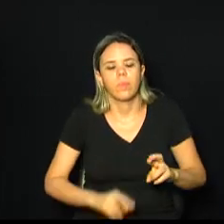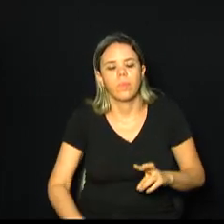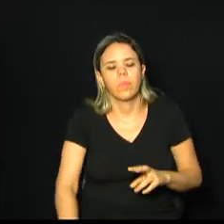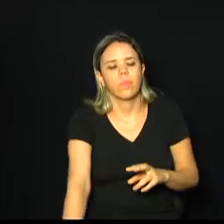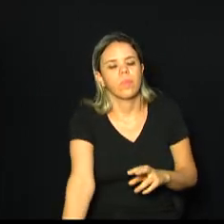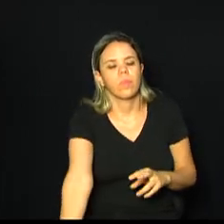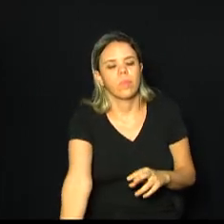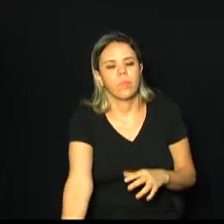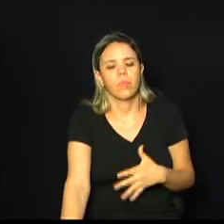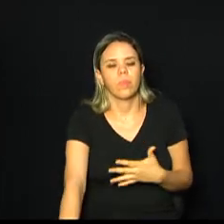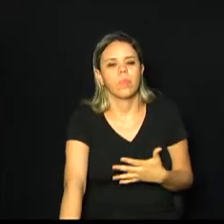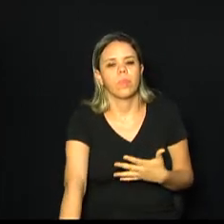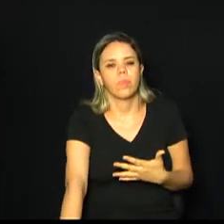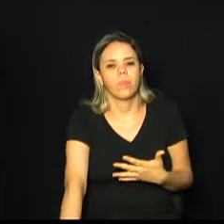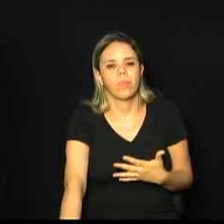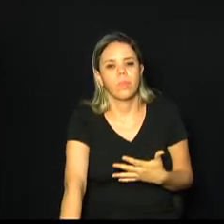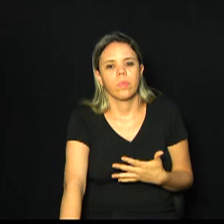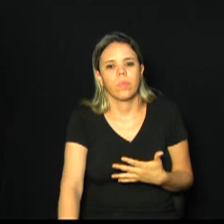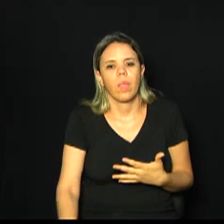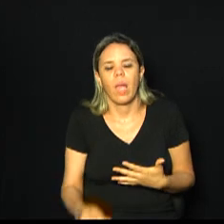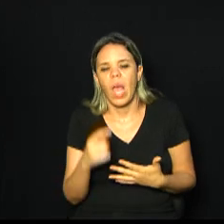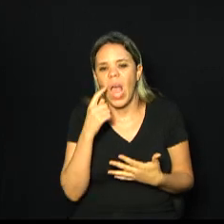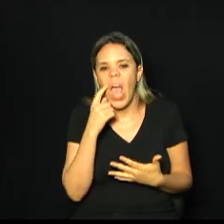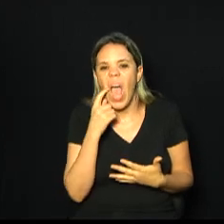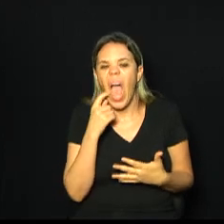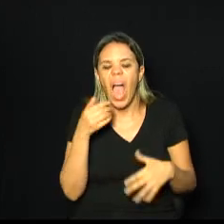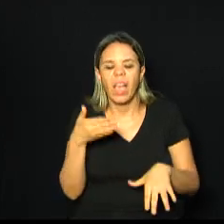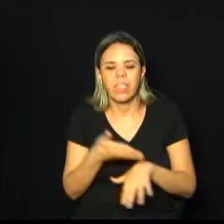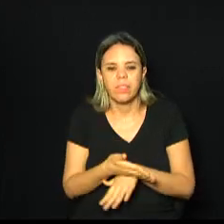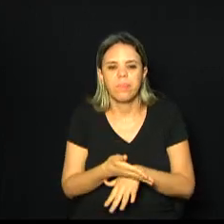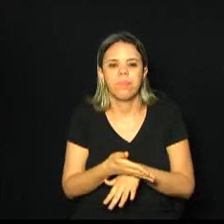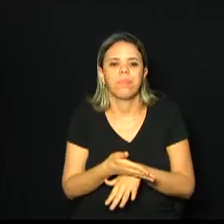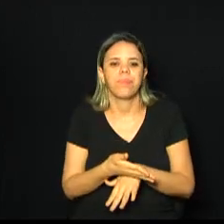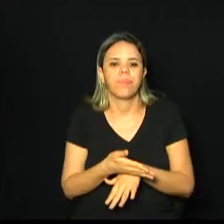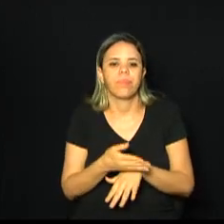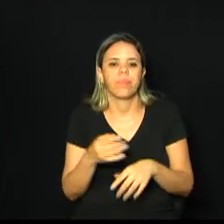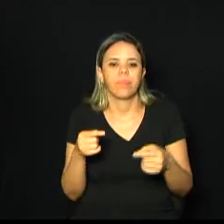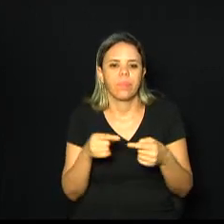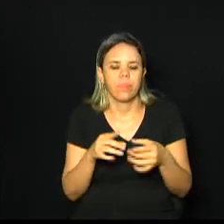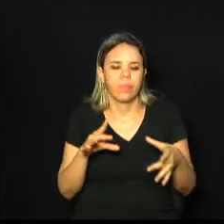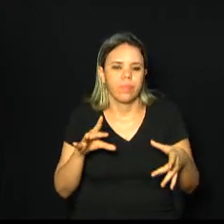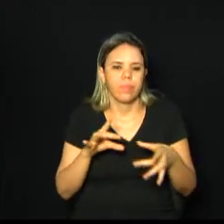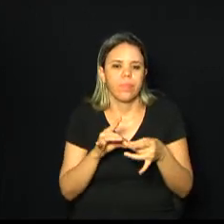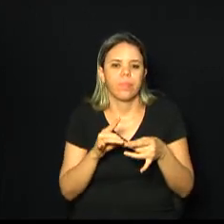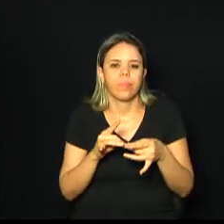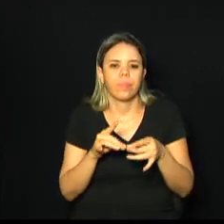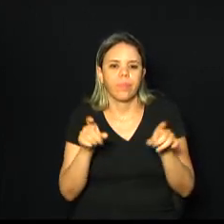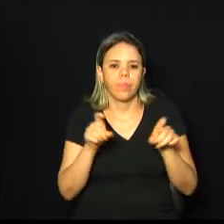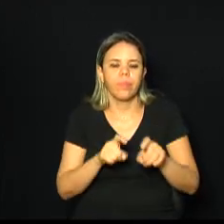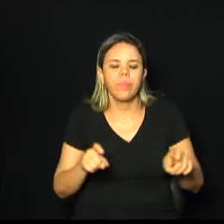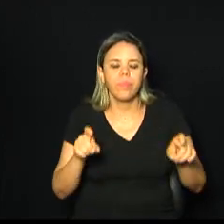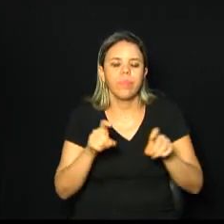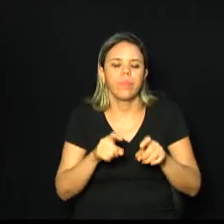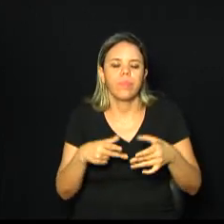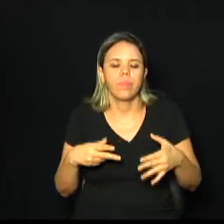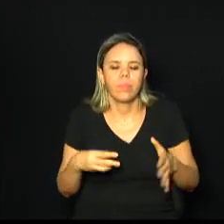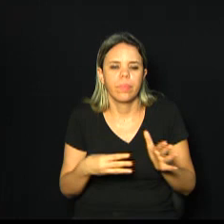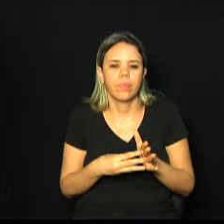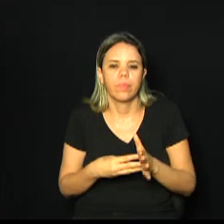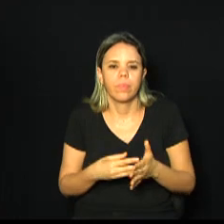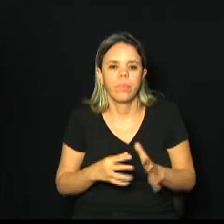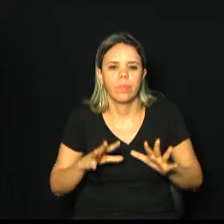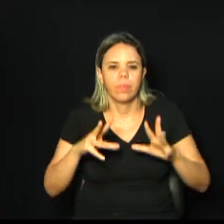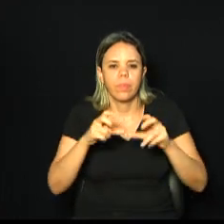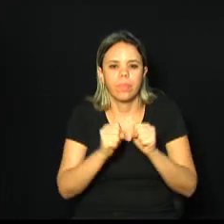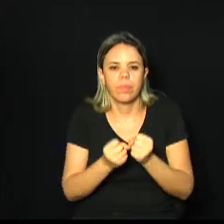infraestrutura, né? Pontos de acesso, pontos de rede, né? Tudo